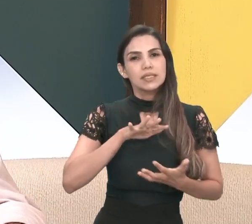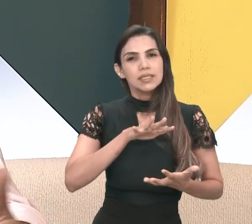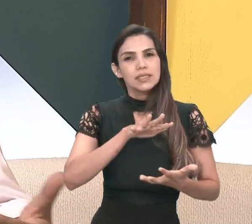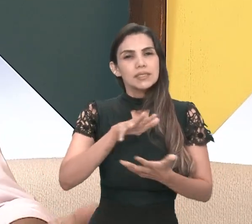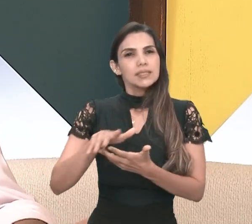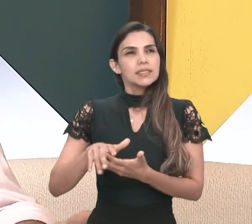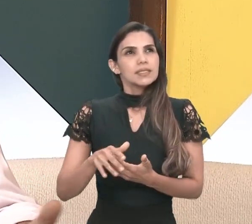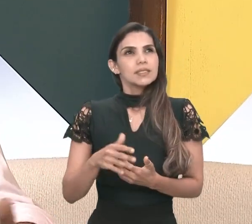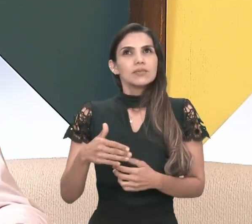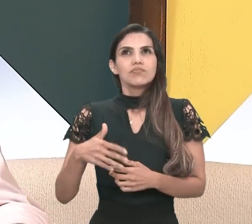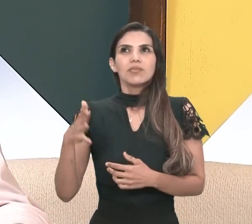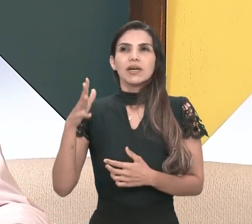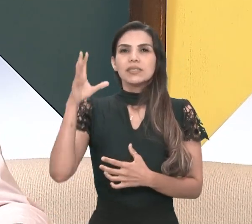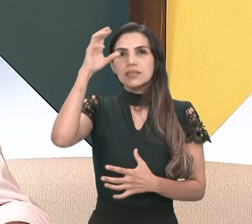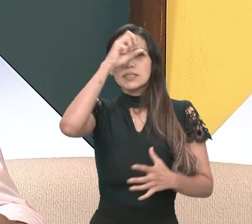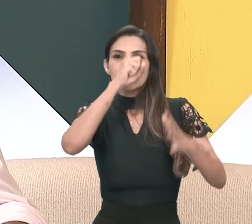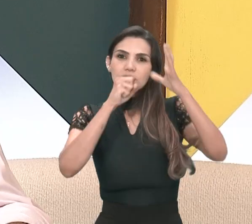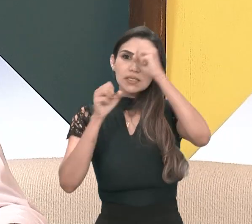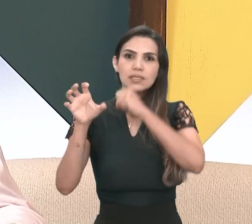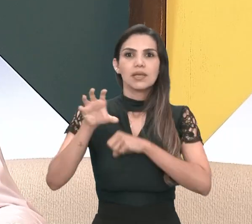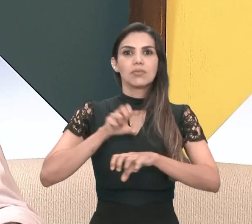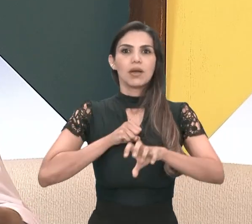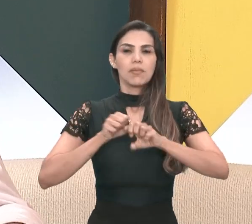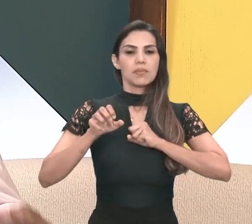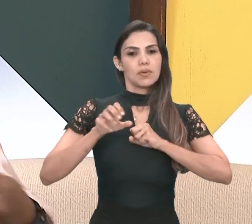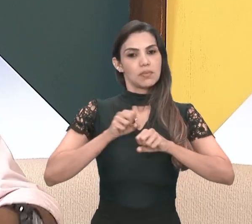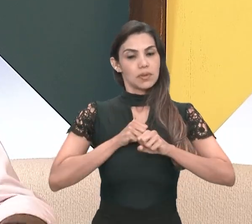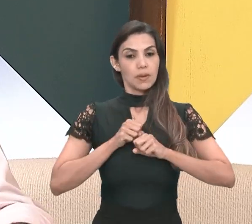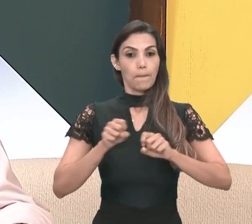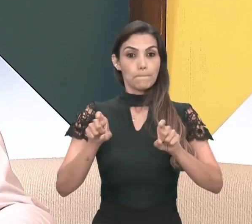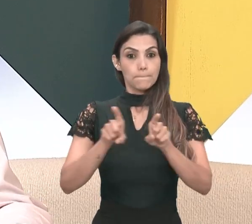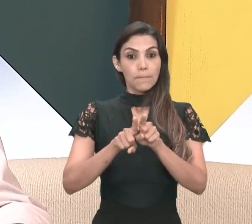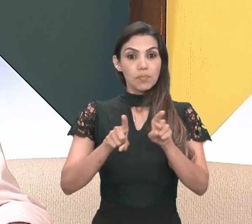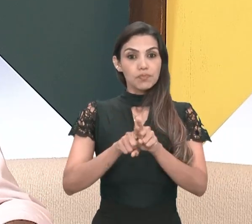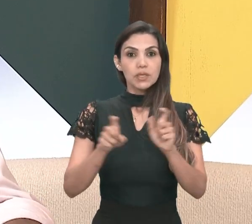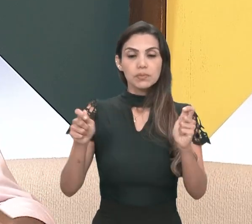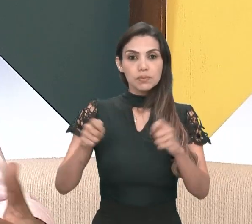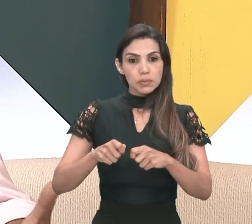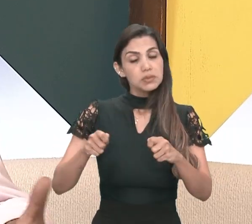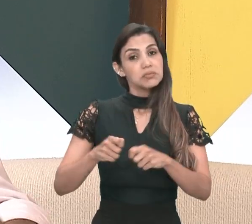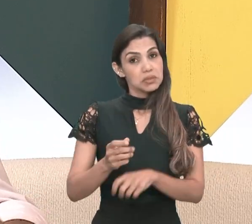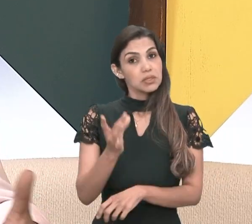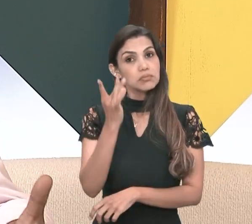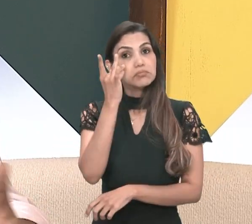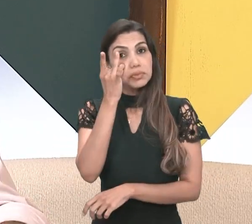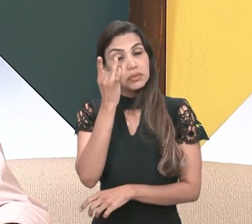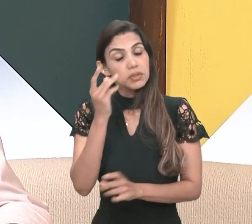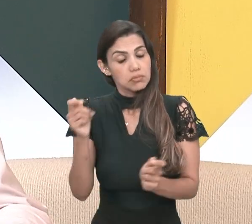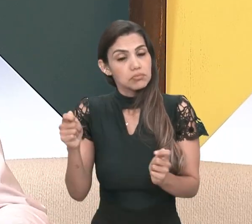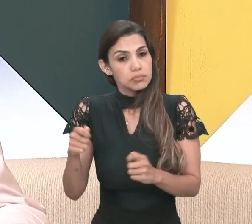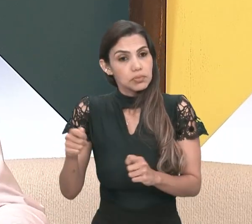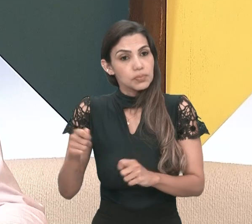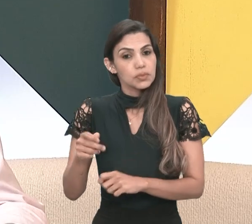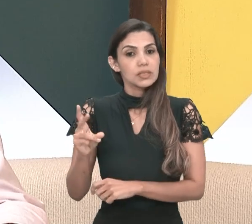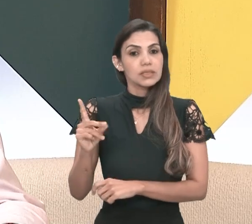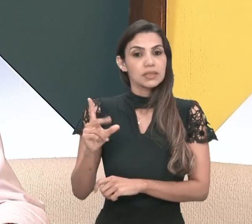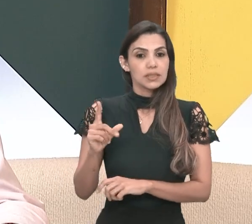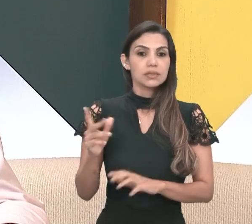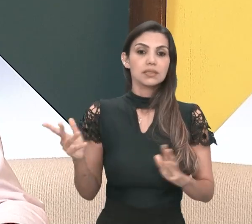rica, inclusive prevendo possibilidades de presencialidade mesmo. Obviamente que isso não